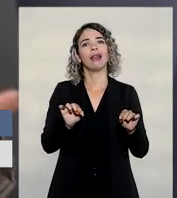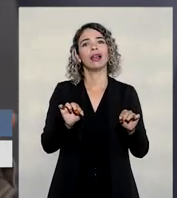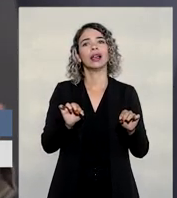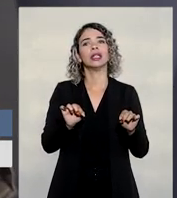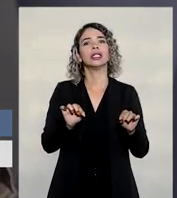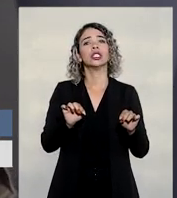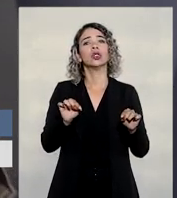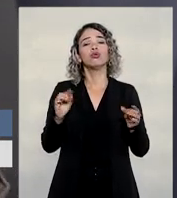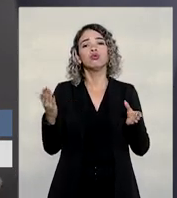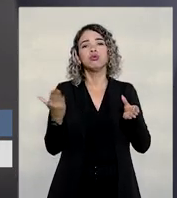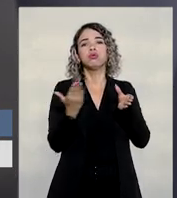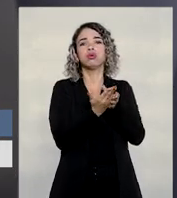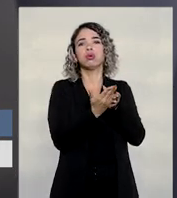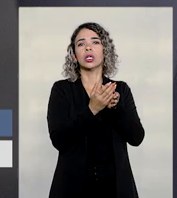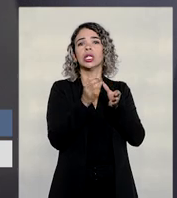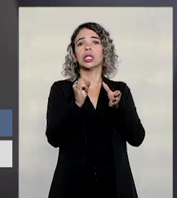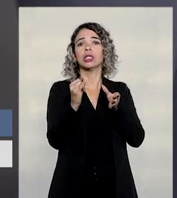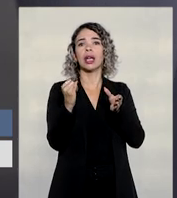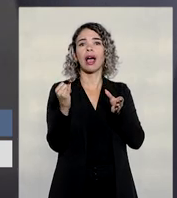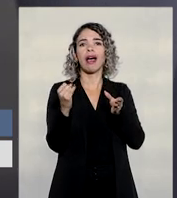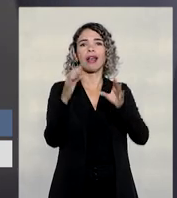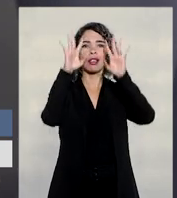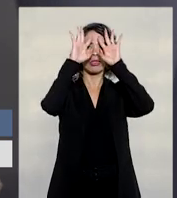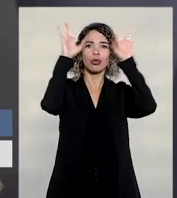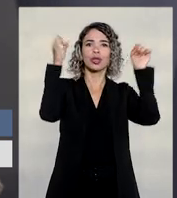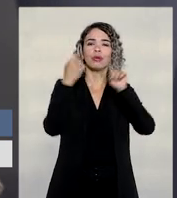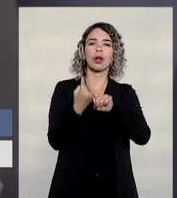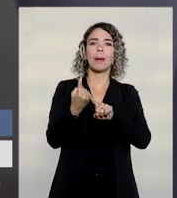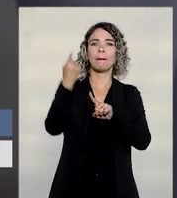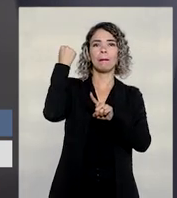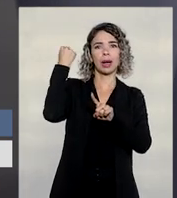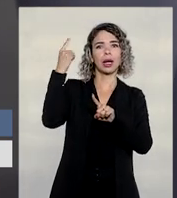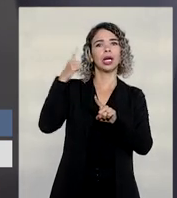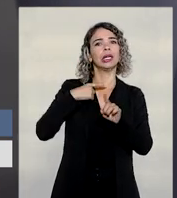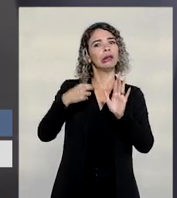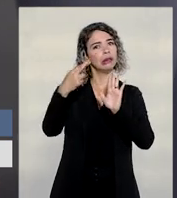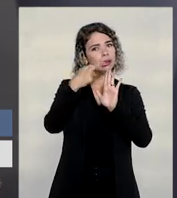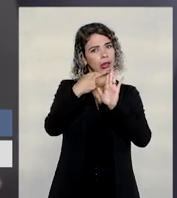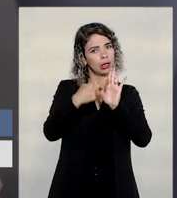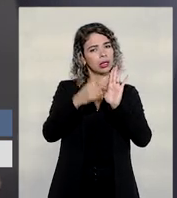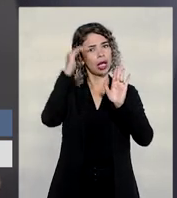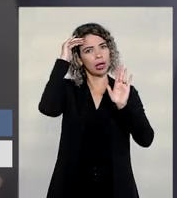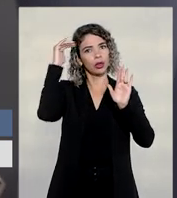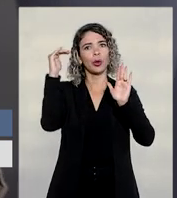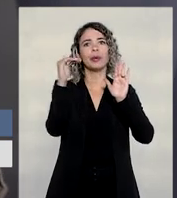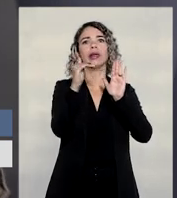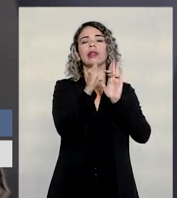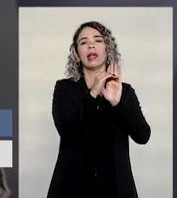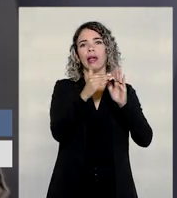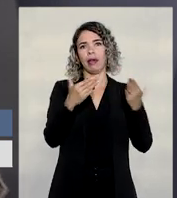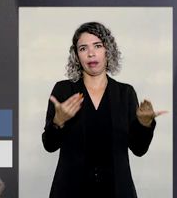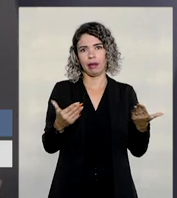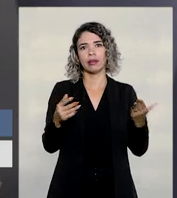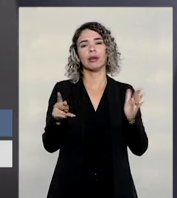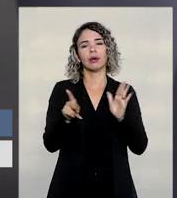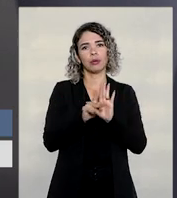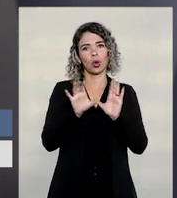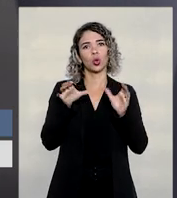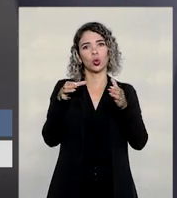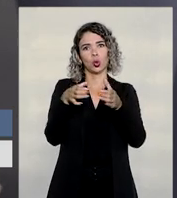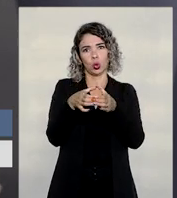recurso extraordinário, eles são interpostos no tribunal de origem e tem juízo de admissibilidade feito pelo presidente